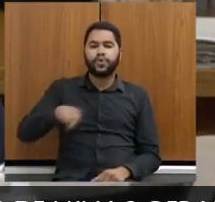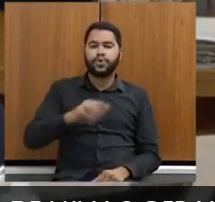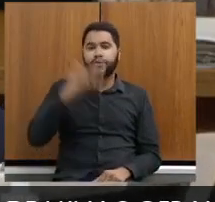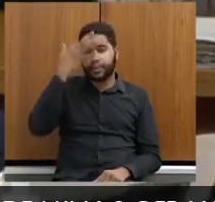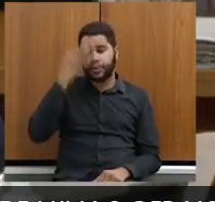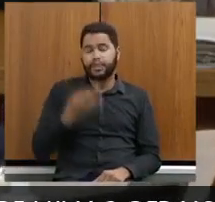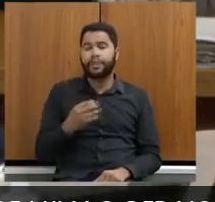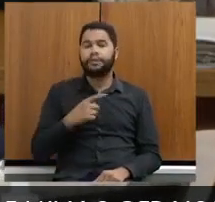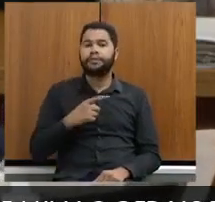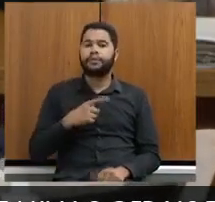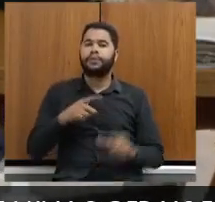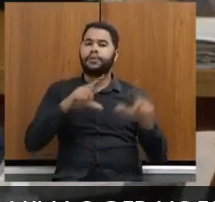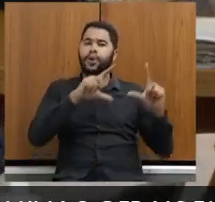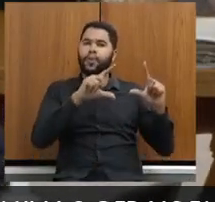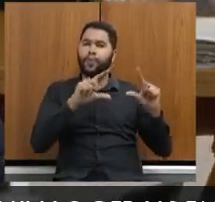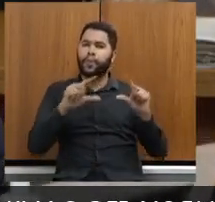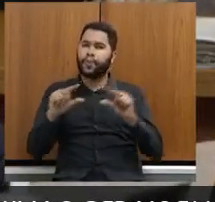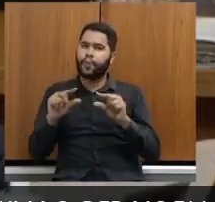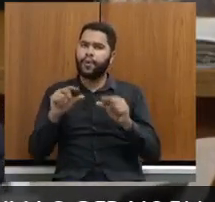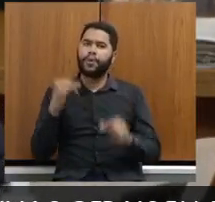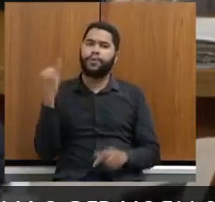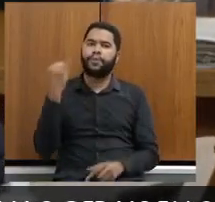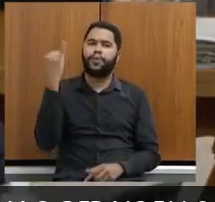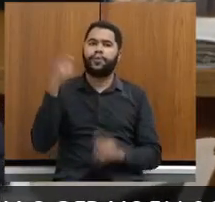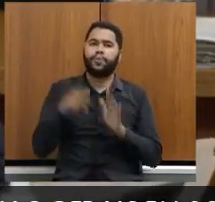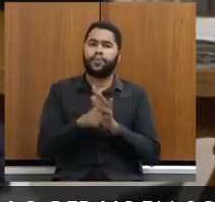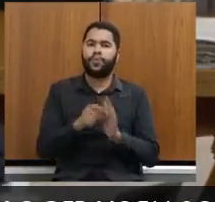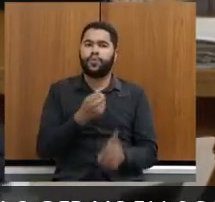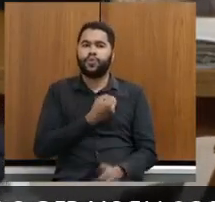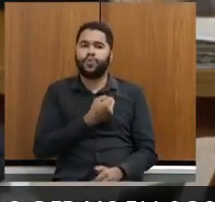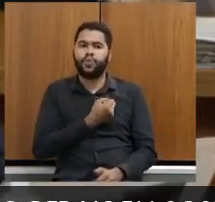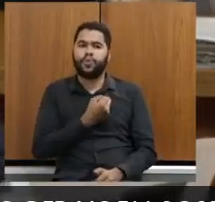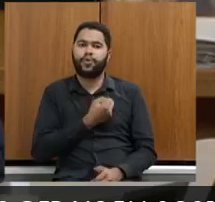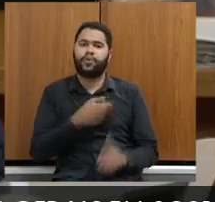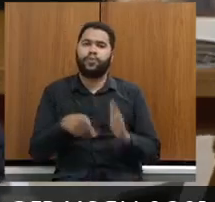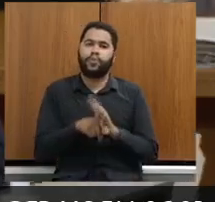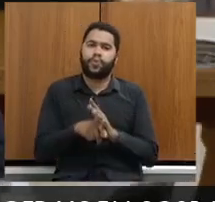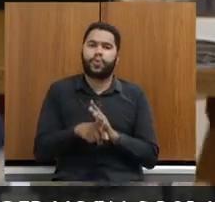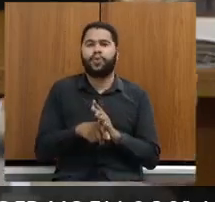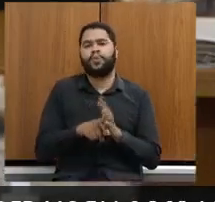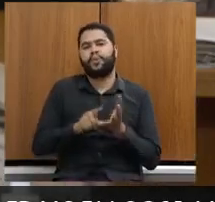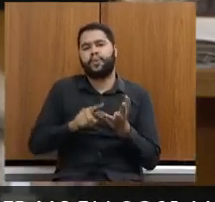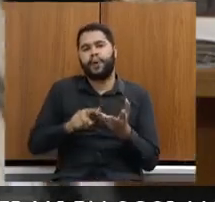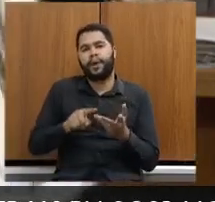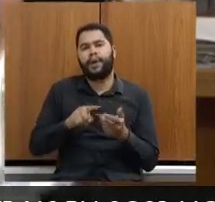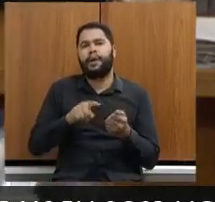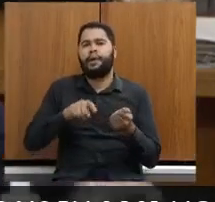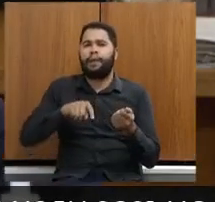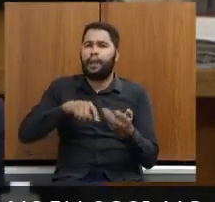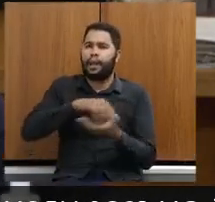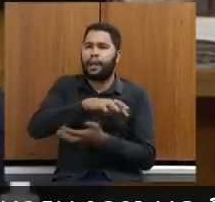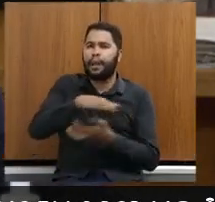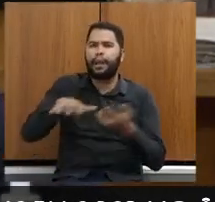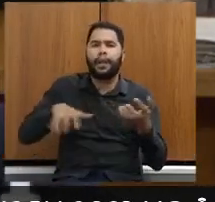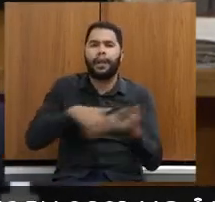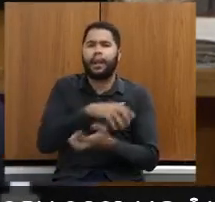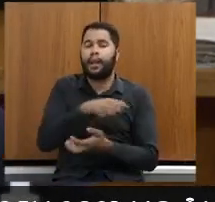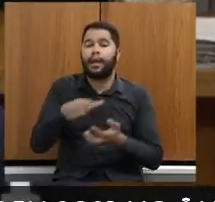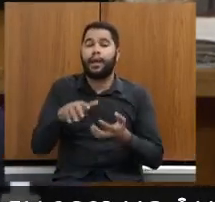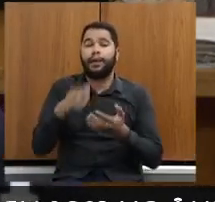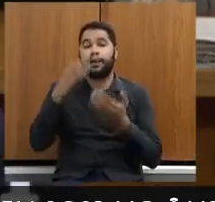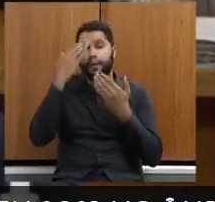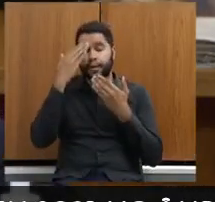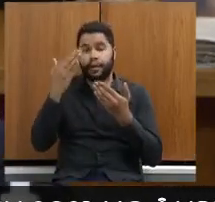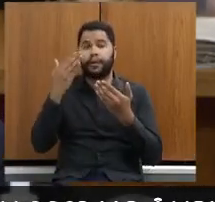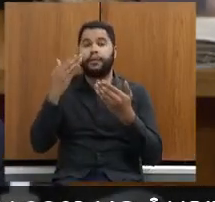entenda que houve uma redução também significativa no número de Fugas número de motinho número de rebeliões isso e isso